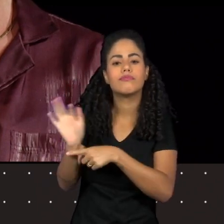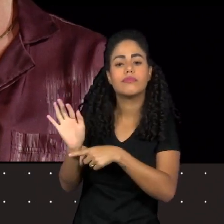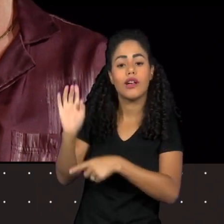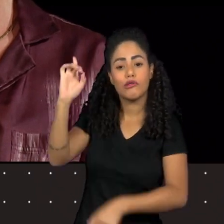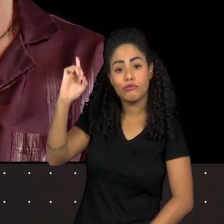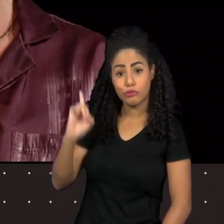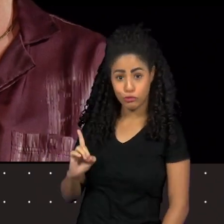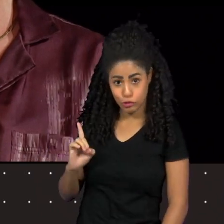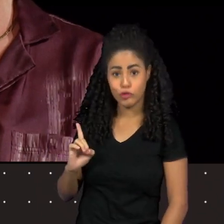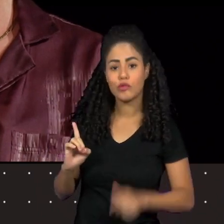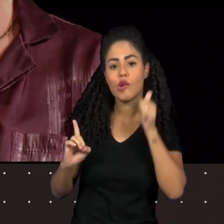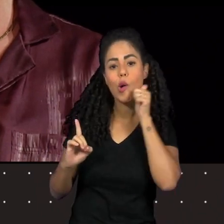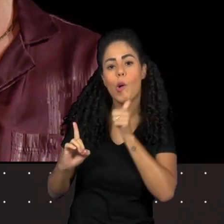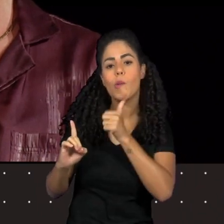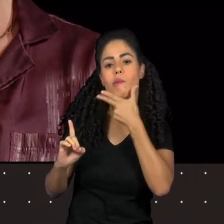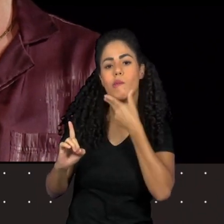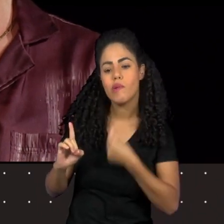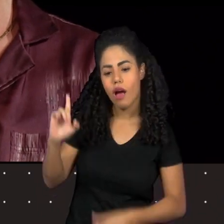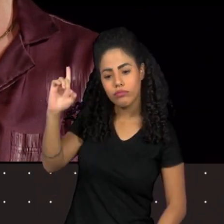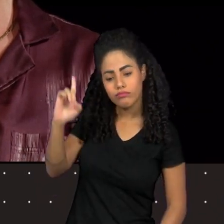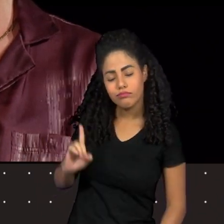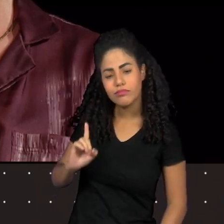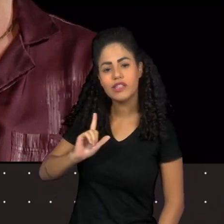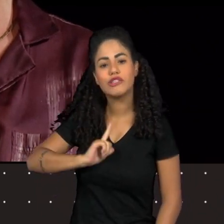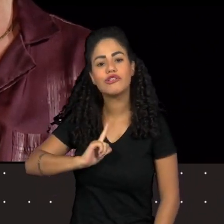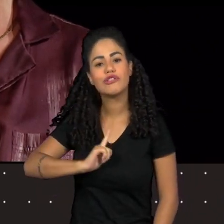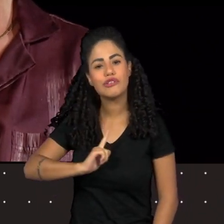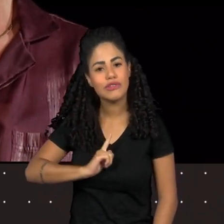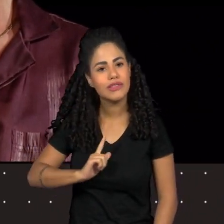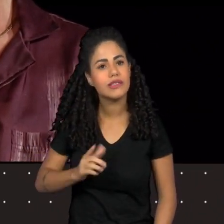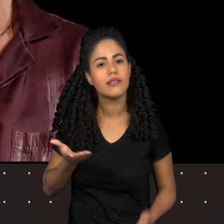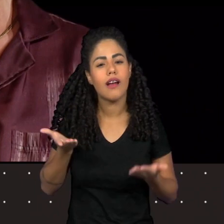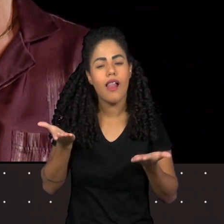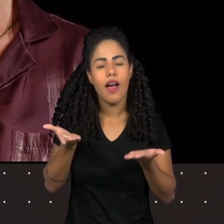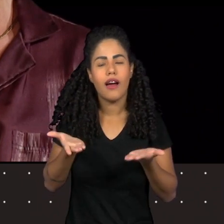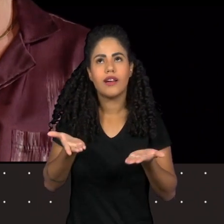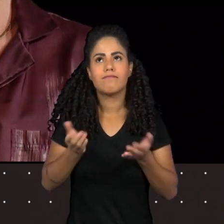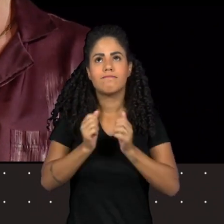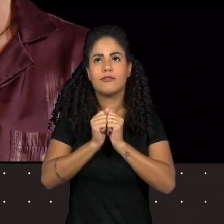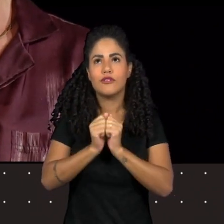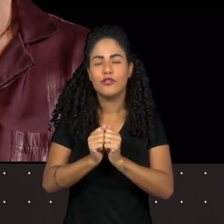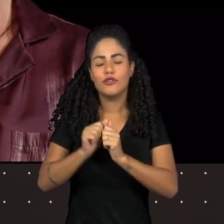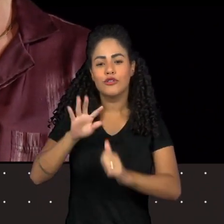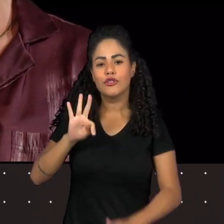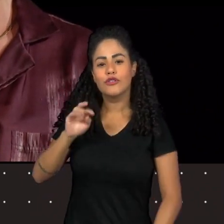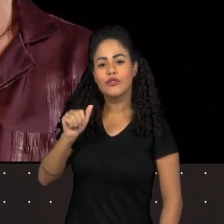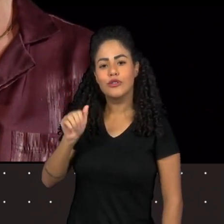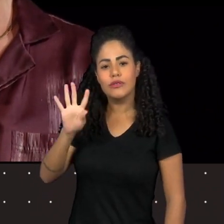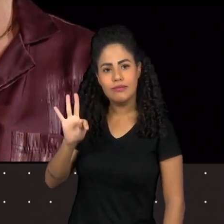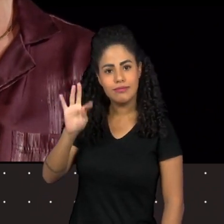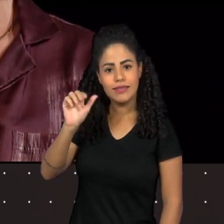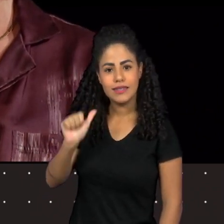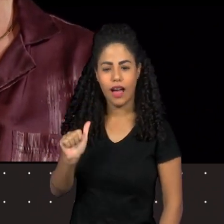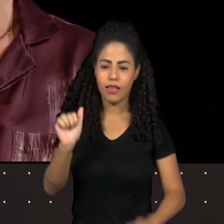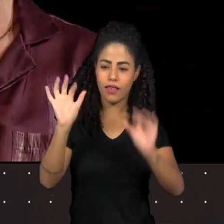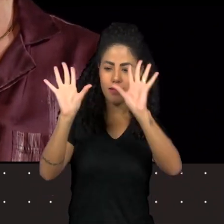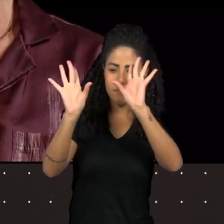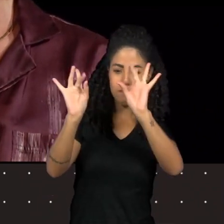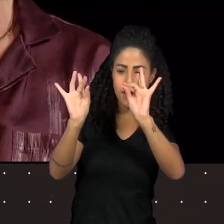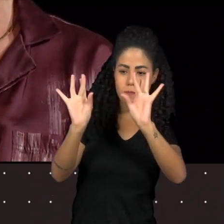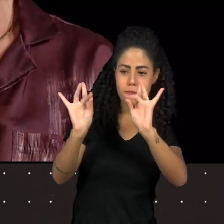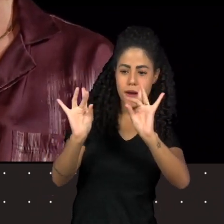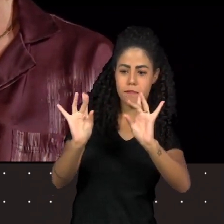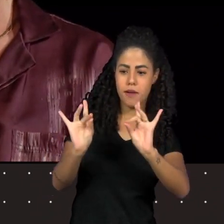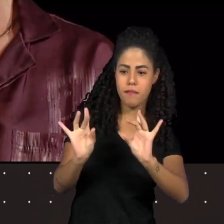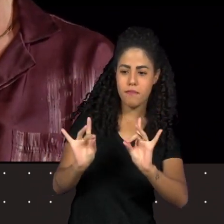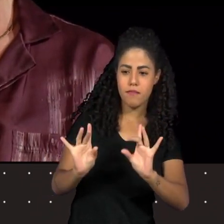diretores ou diretoras com quem eu trabalhei, porque a Tata é a rainha do detalhe, da